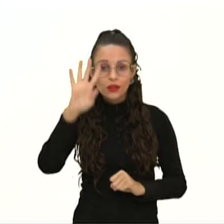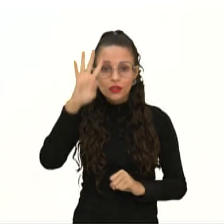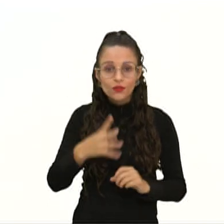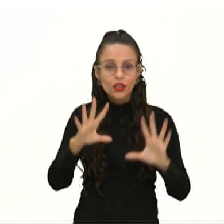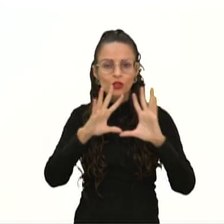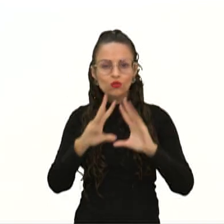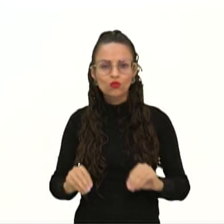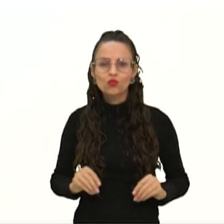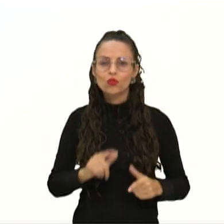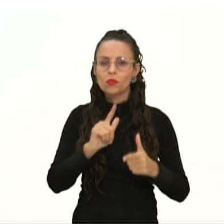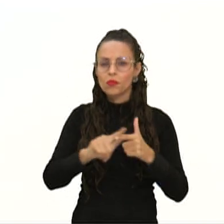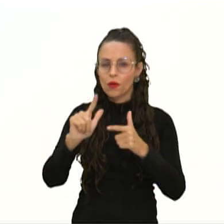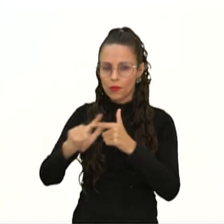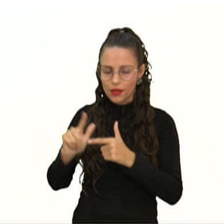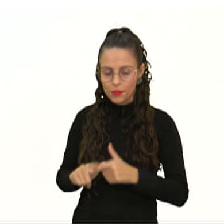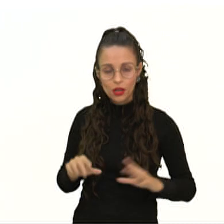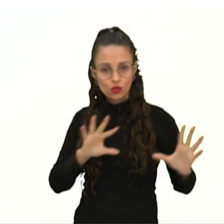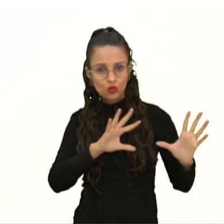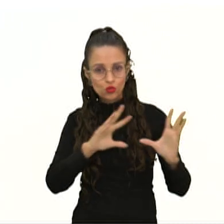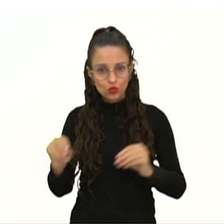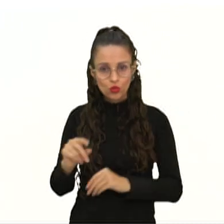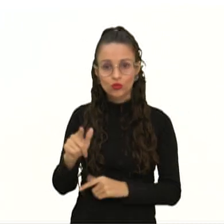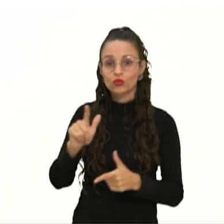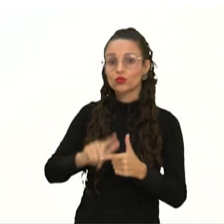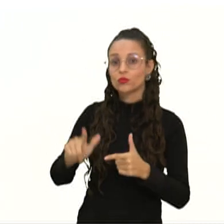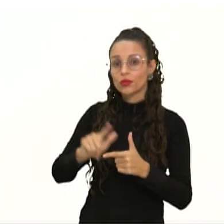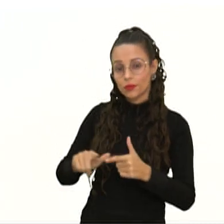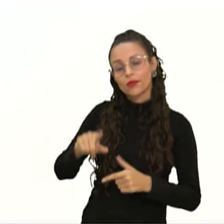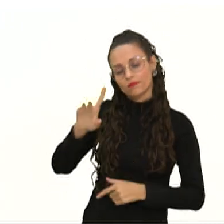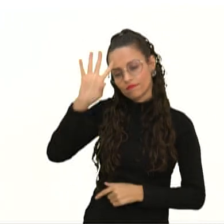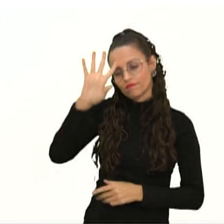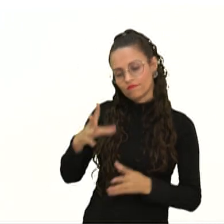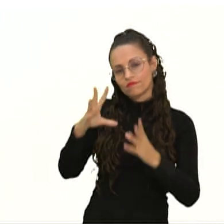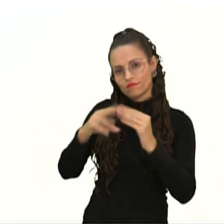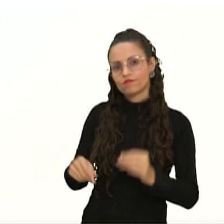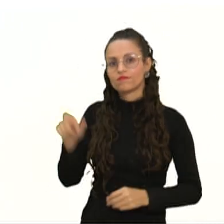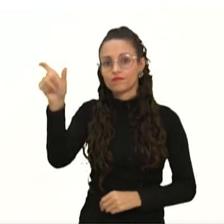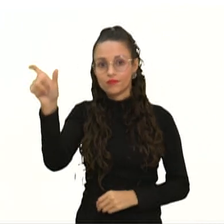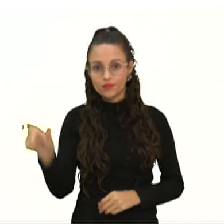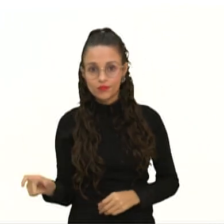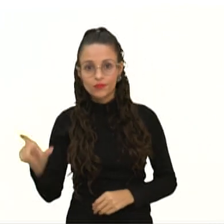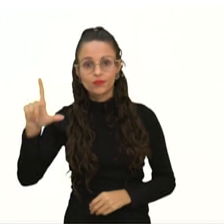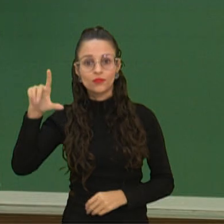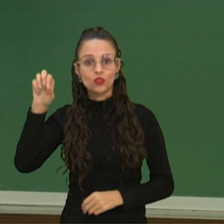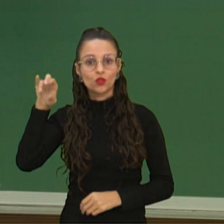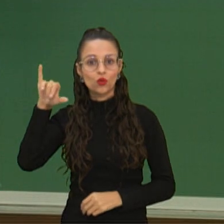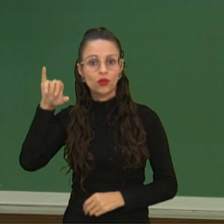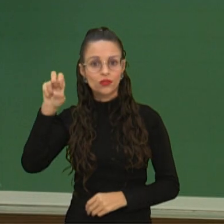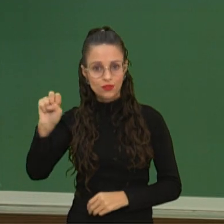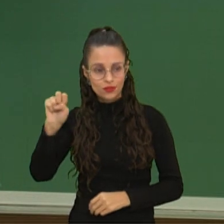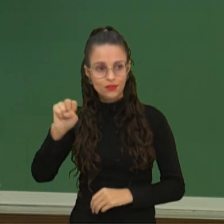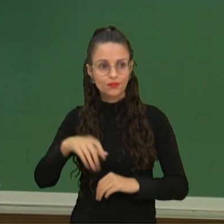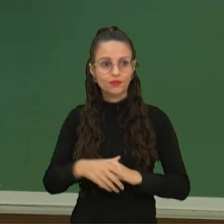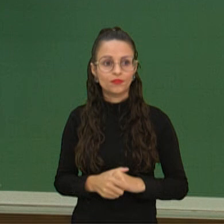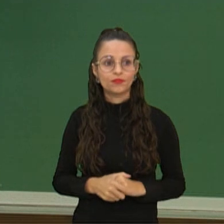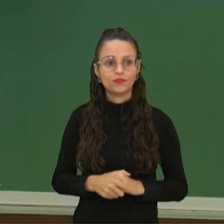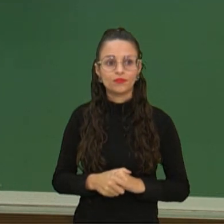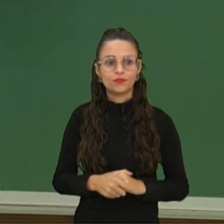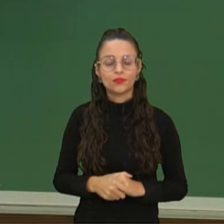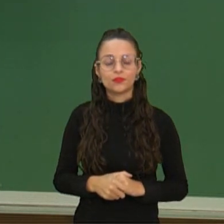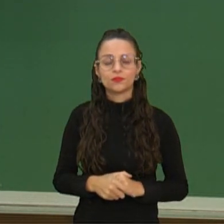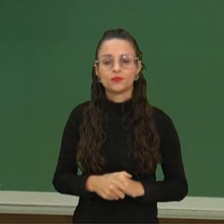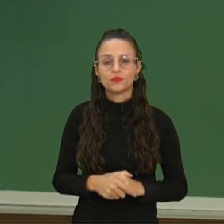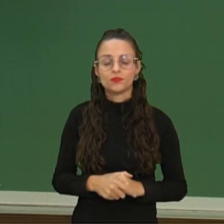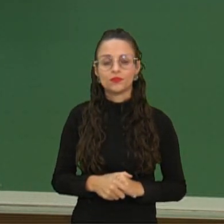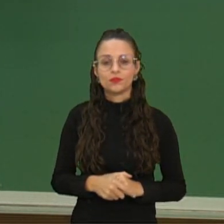todos os problemas. Todos os problemas são resolvidos por Louis. All the problems can be solved